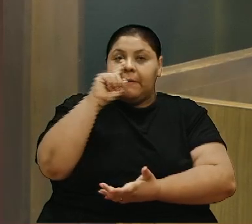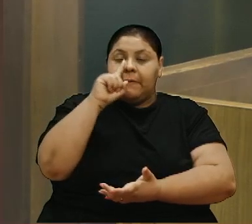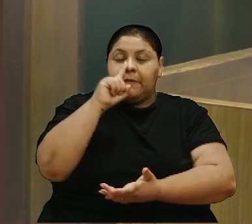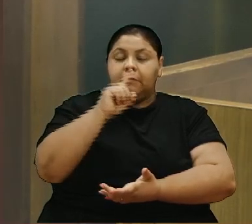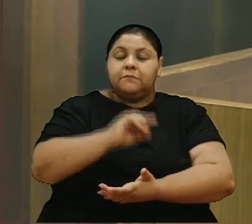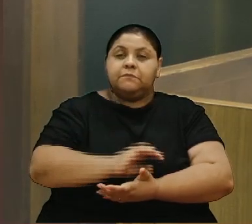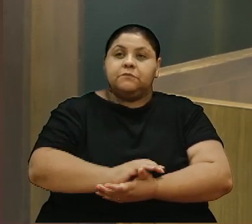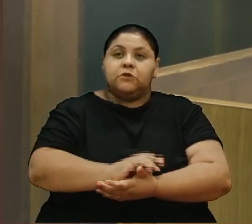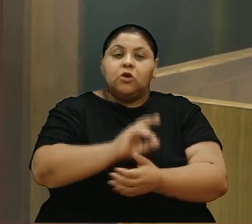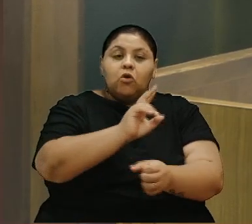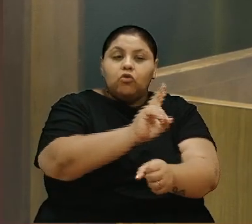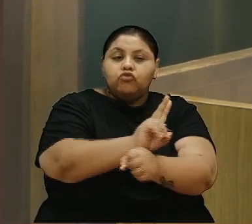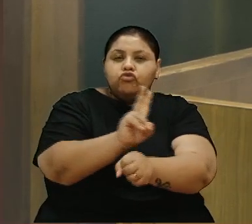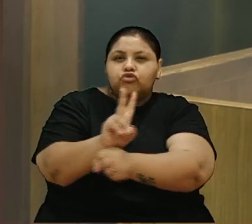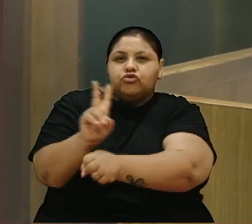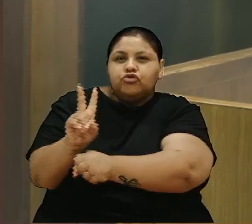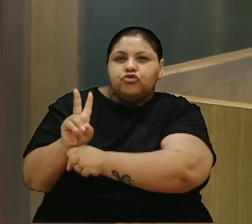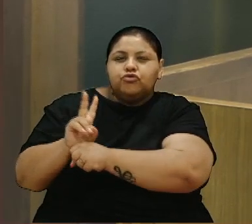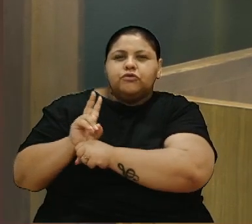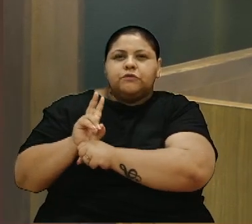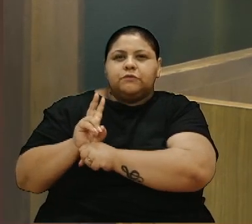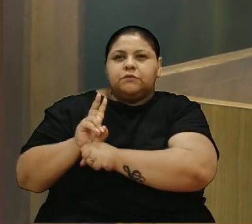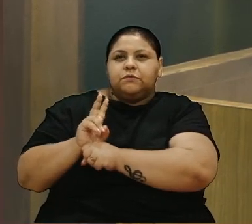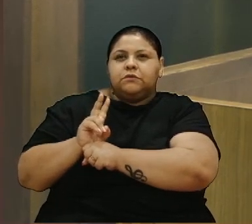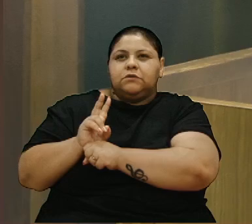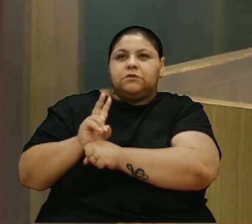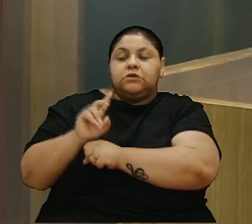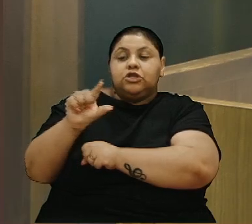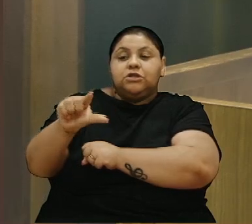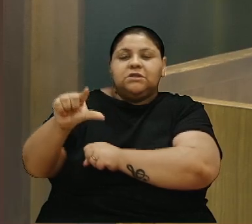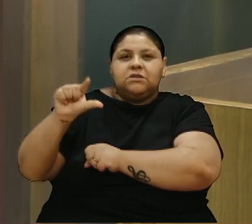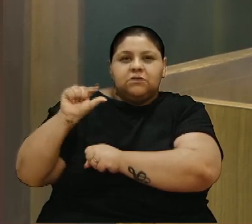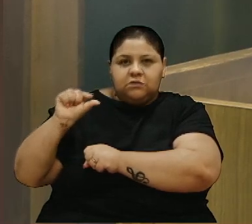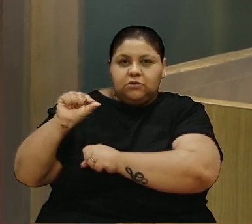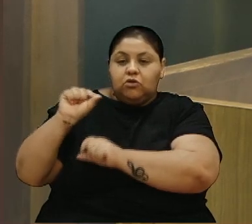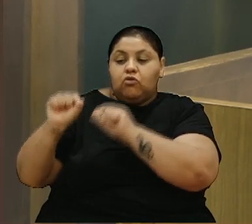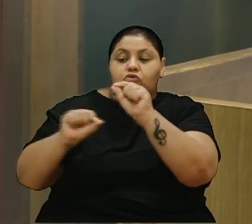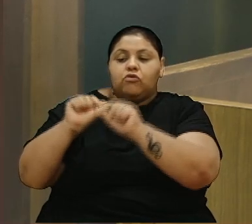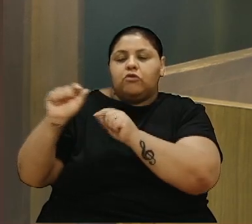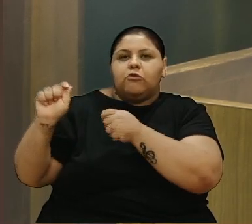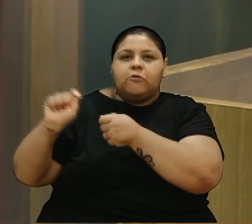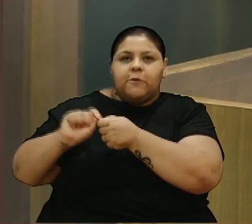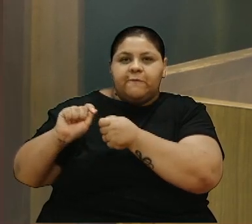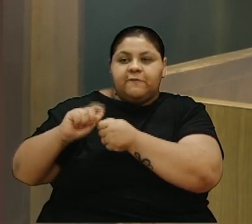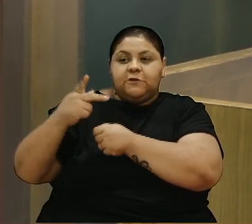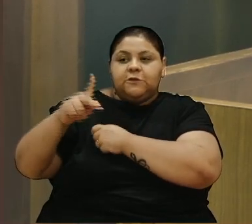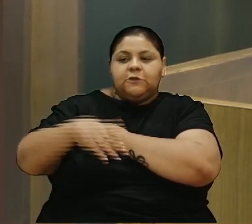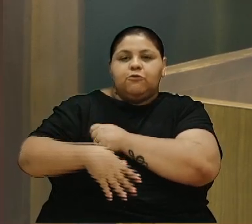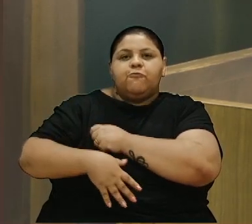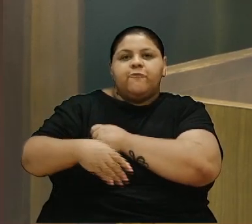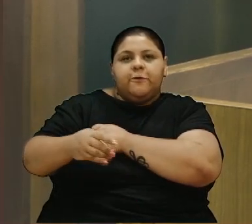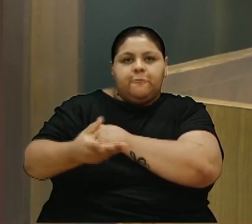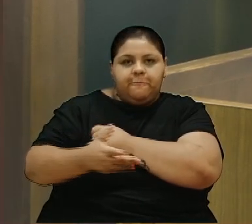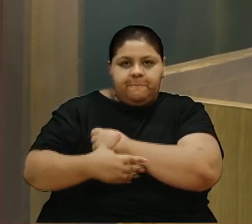de proteger, de cuidar, de decidir sobre o que fazer com o seu filho, com a sua